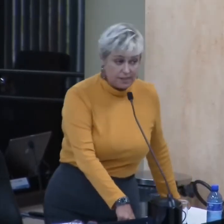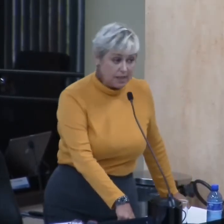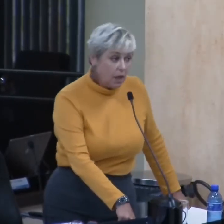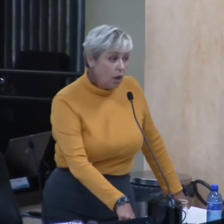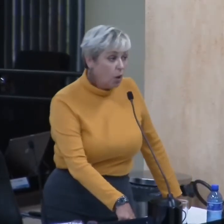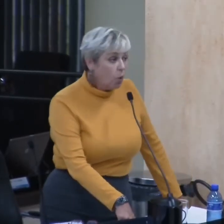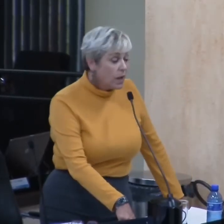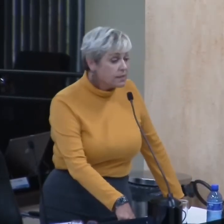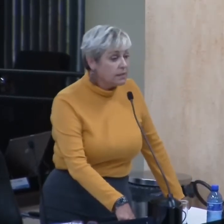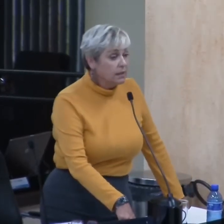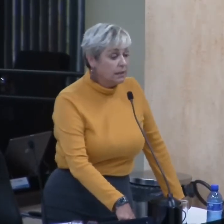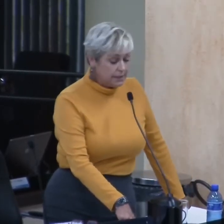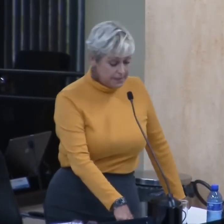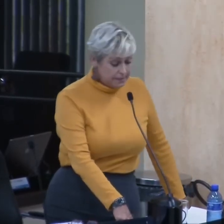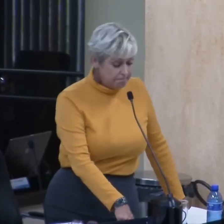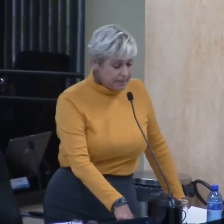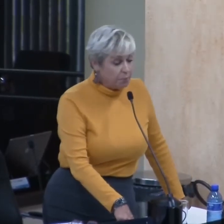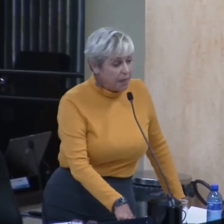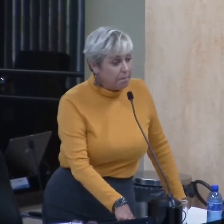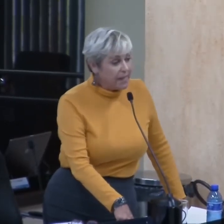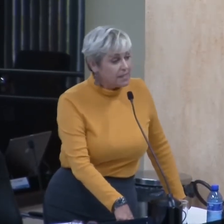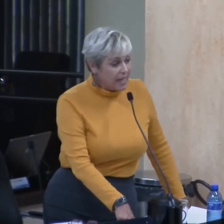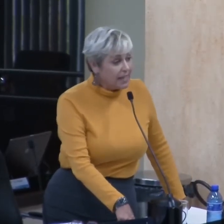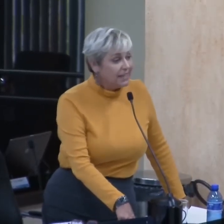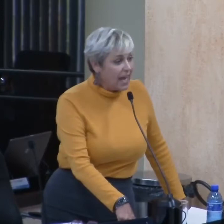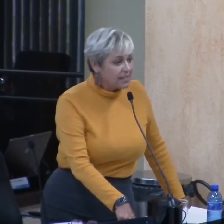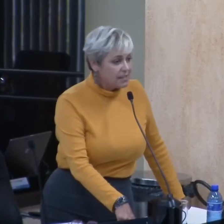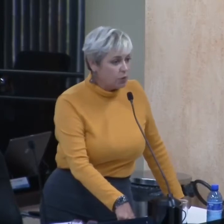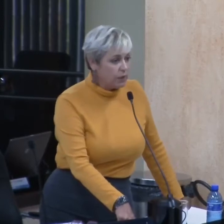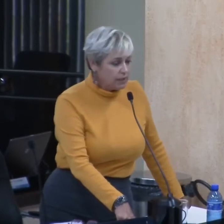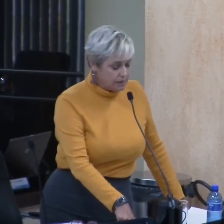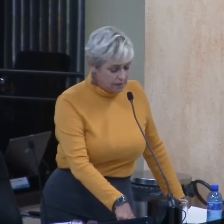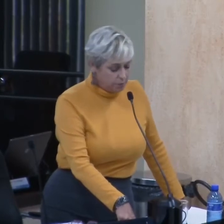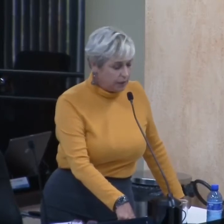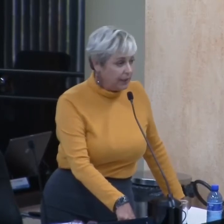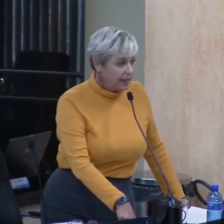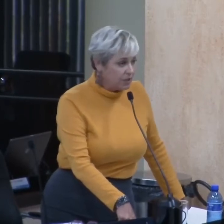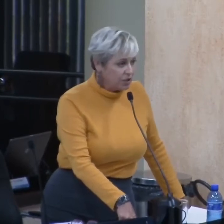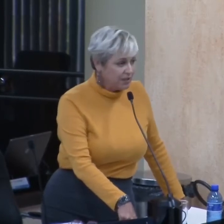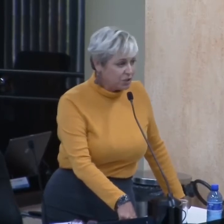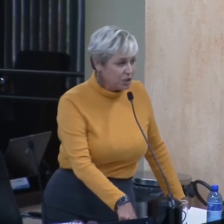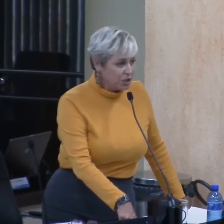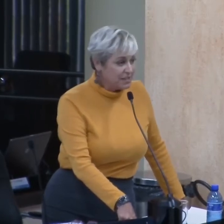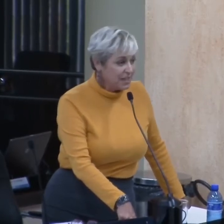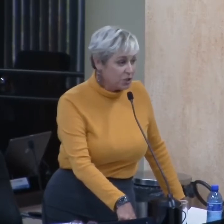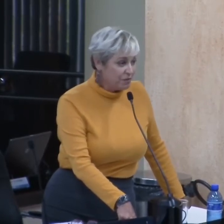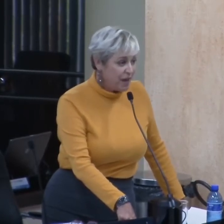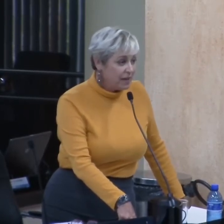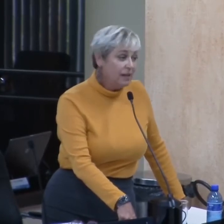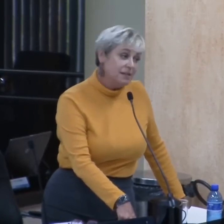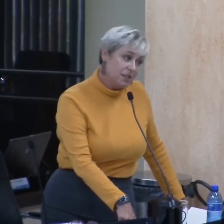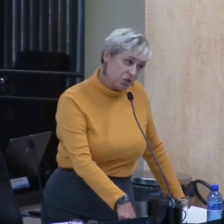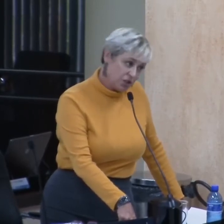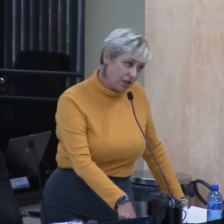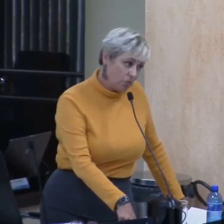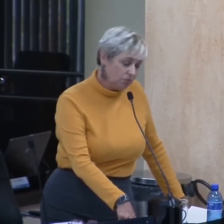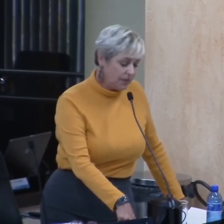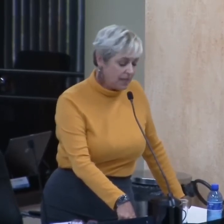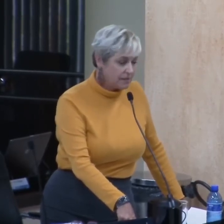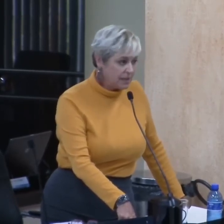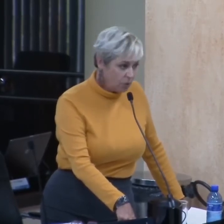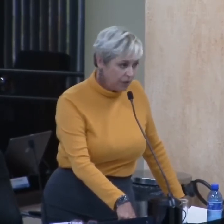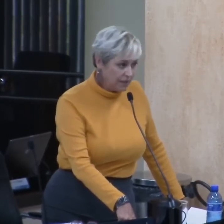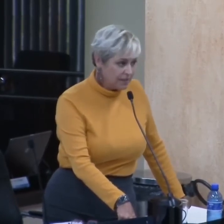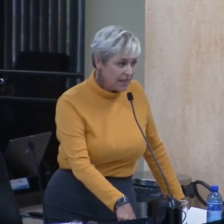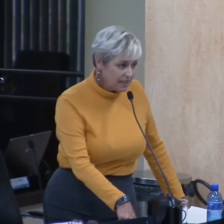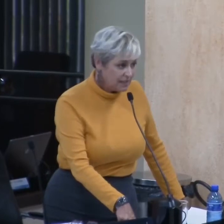as nossas ruas, também pensar na segurança, porque nada adianta a gente incentivar se a gente não